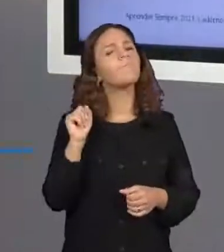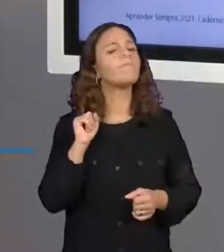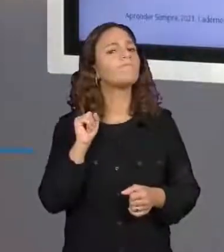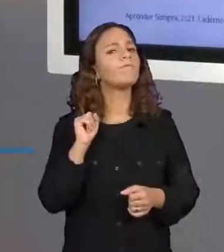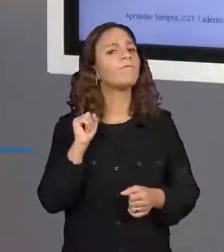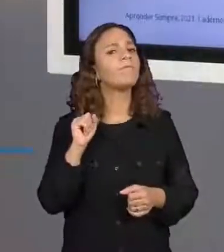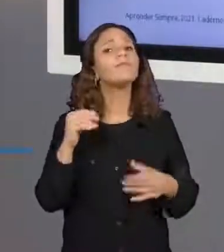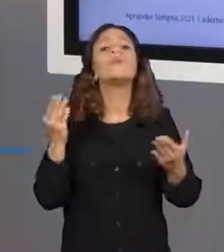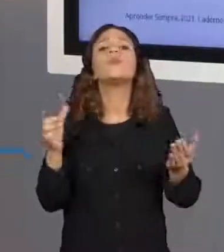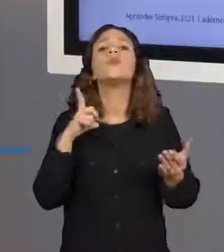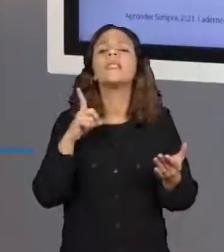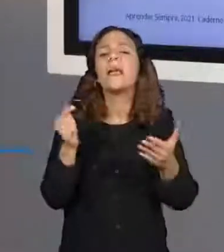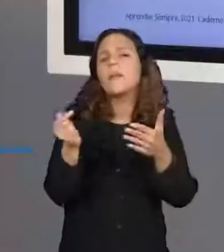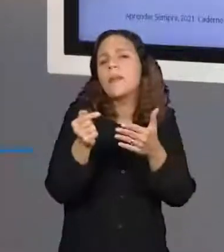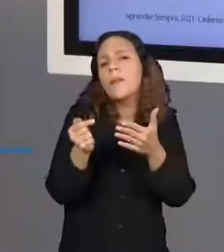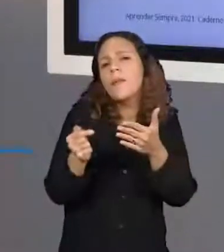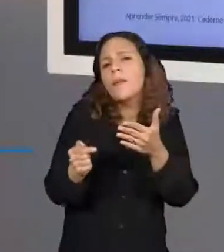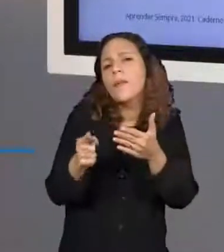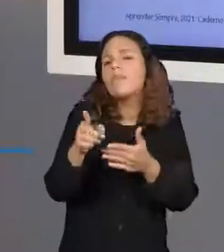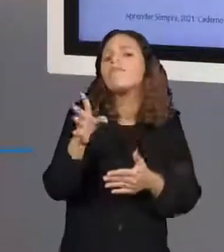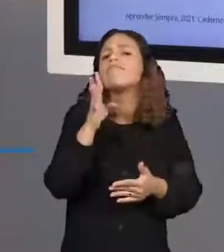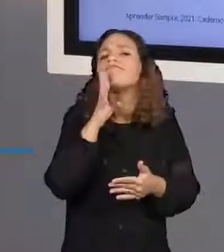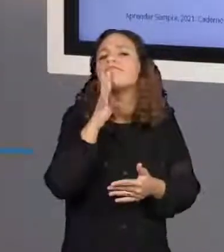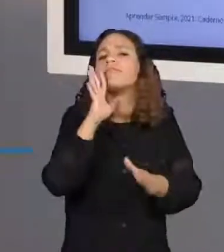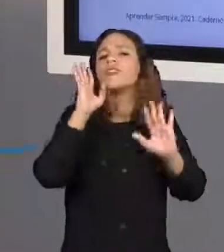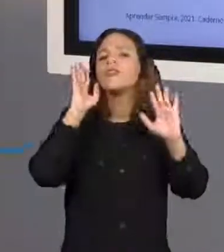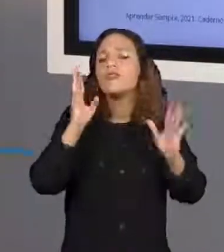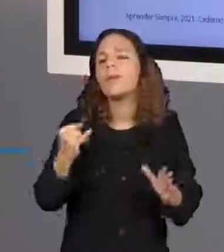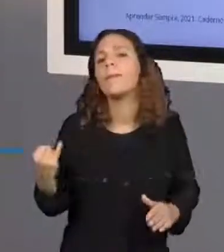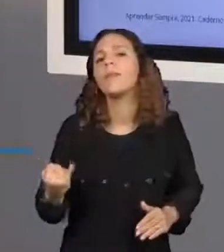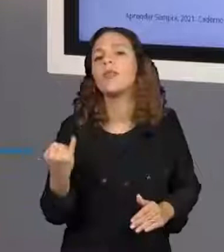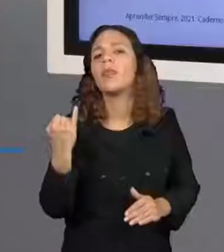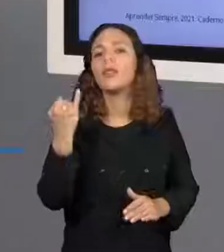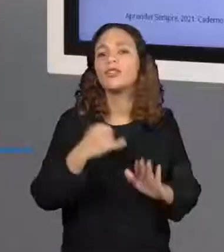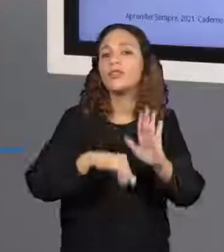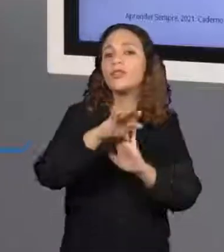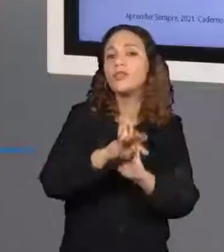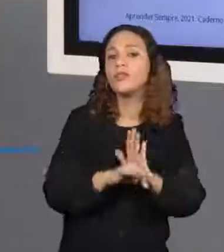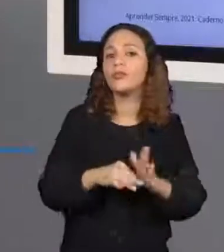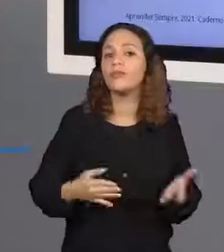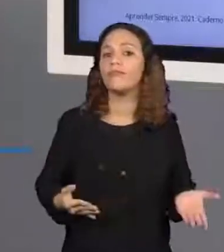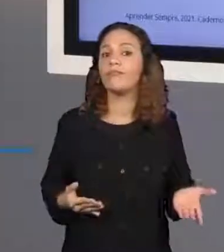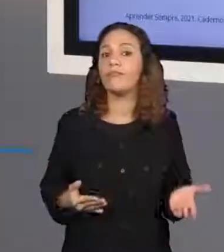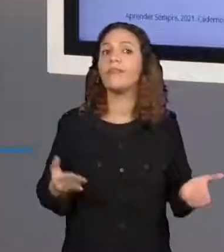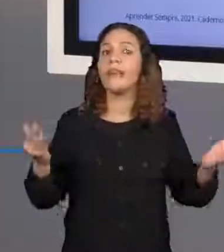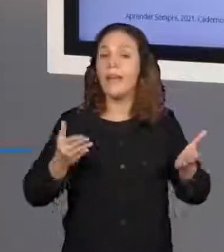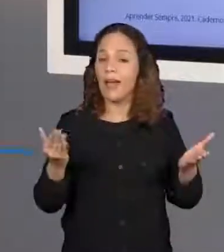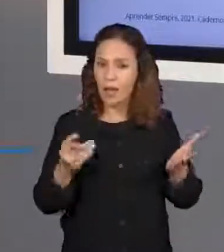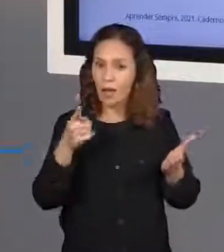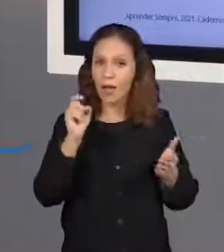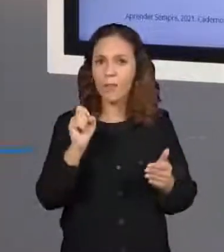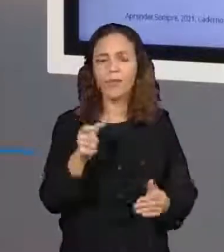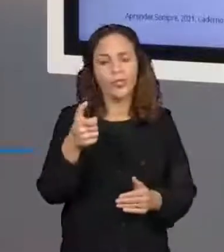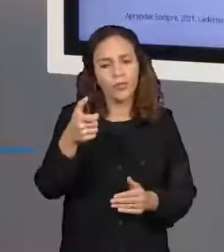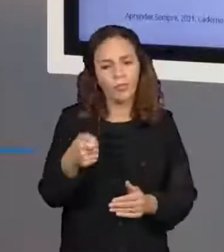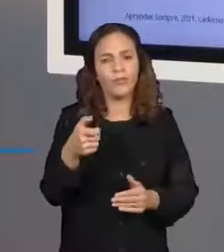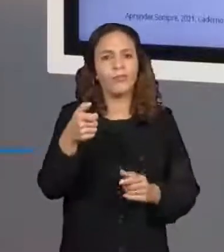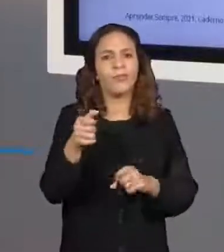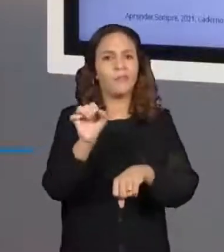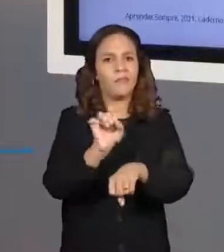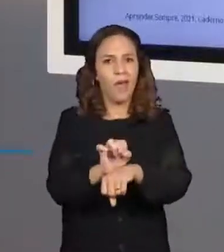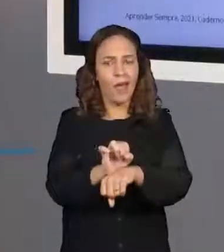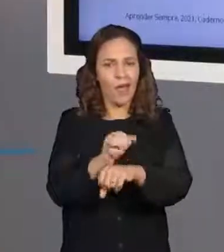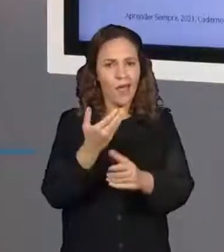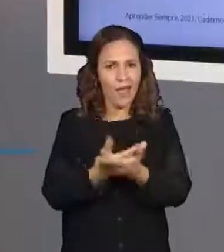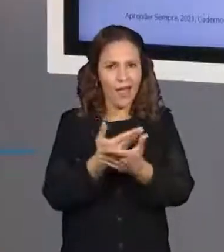quais são os levantamentos que vocês já conhecem que são importantes de um texto desse? Esse é o momento de pausar a aula e abrir a discussão na sala de